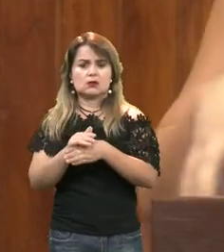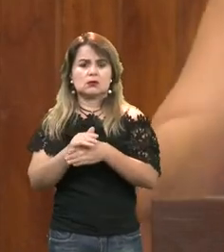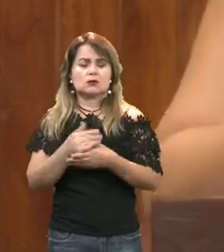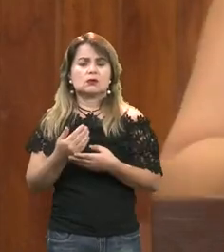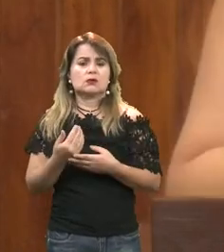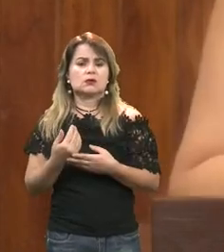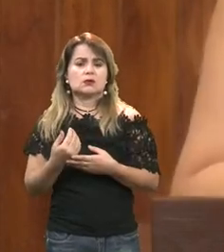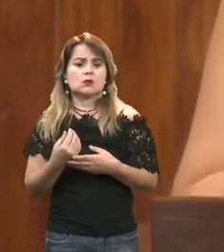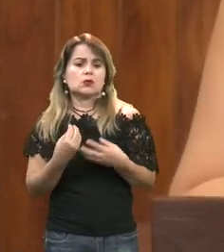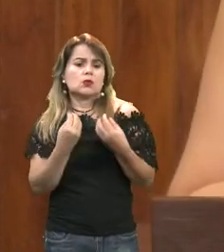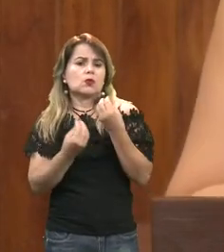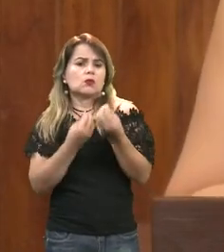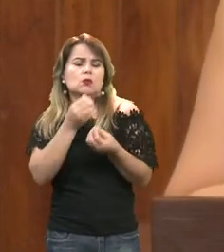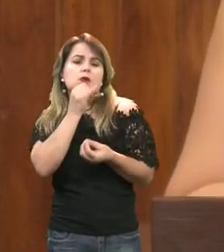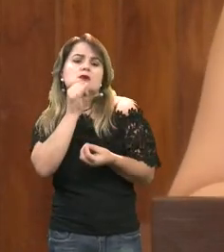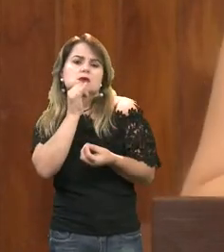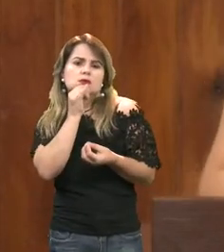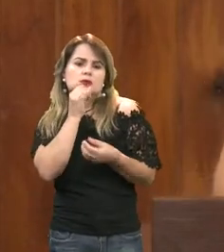precisássemos fazer um bolo,